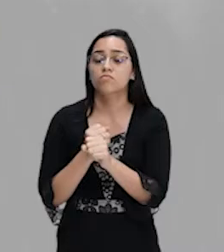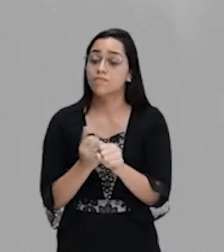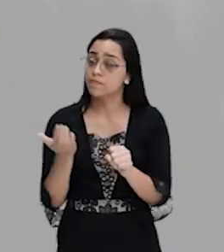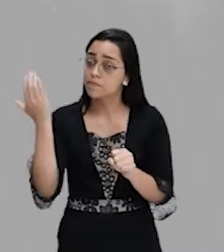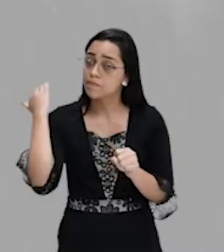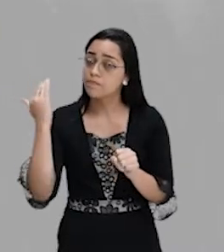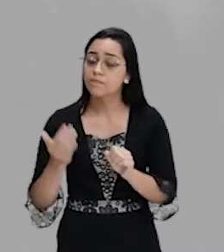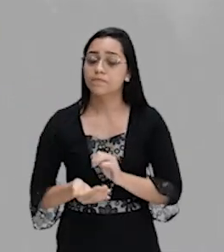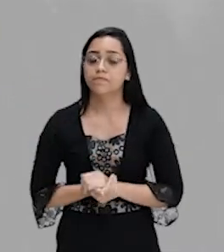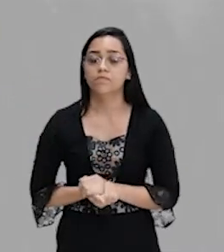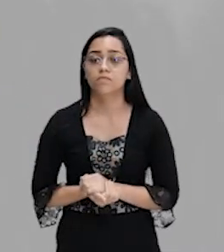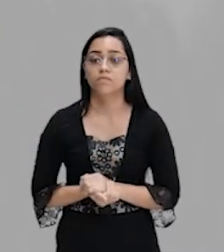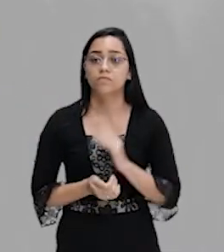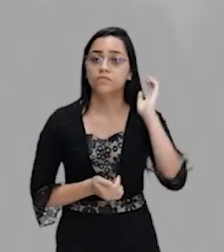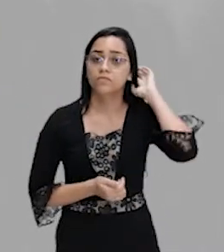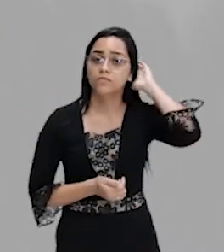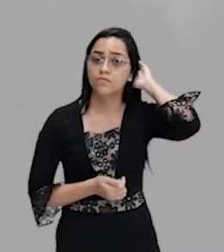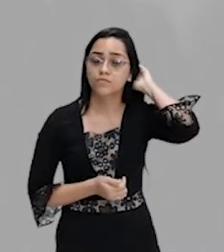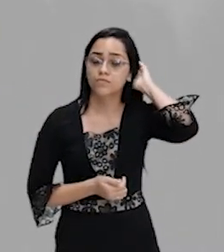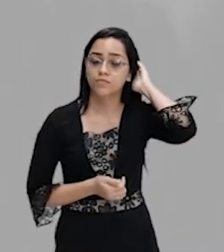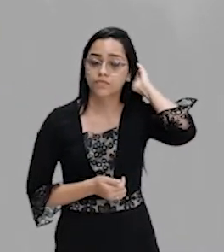ok? Então,